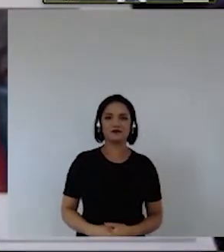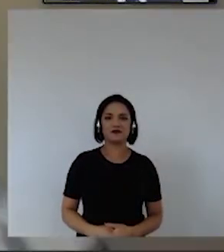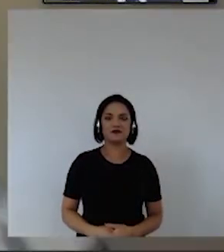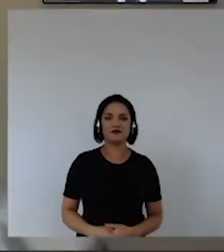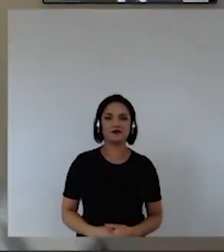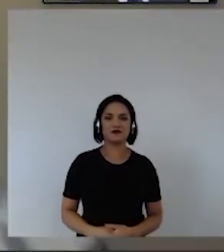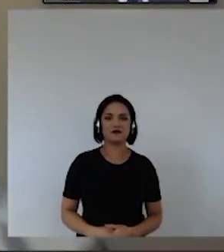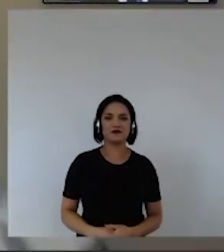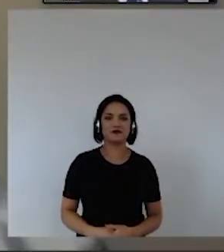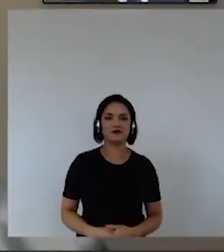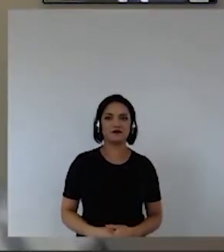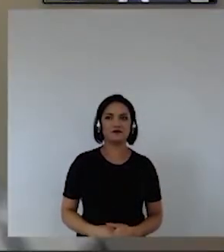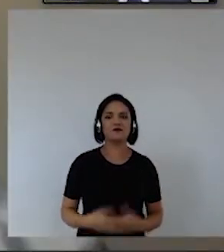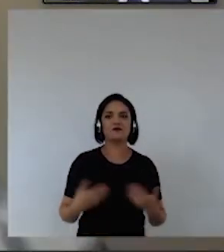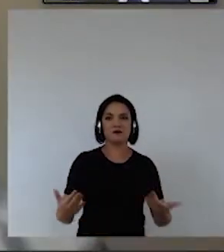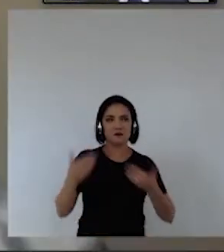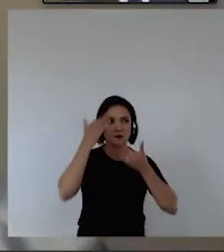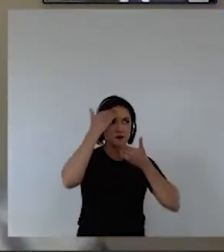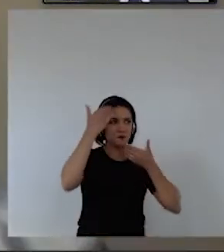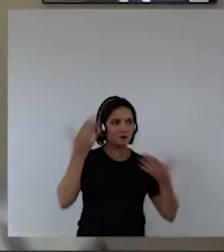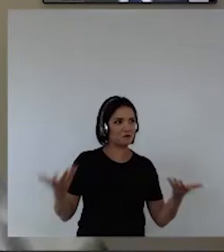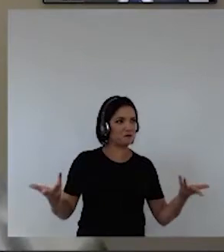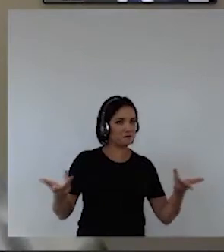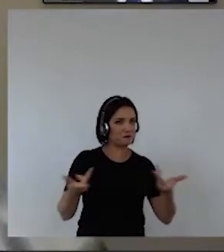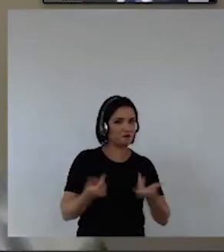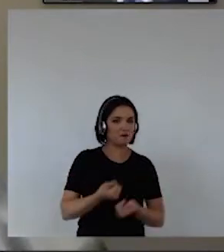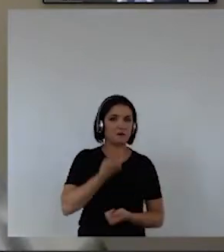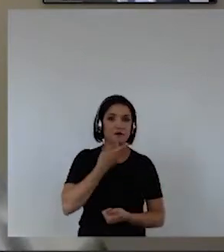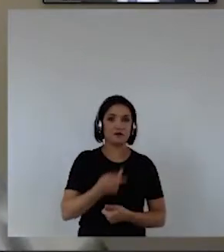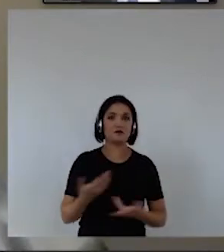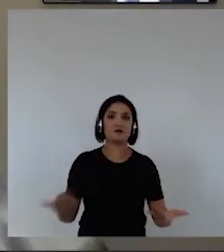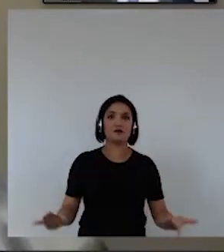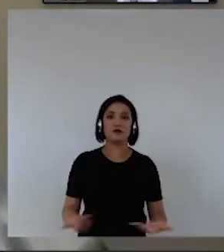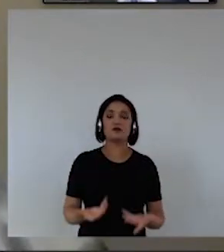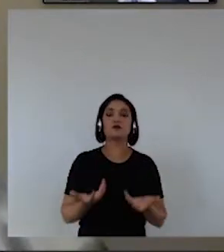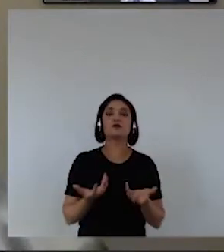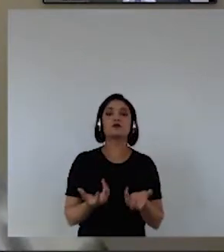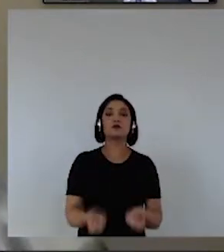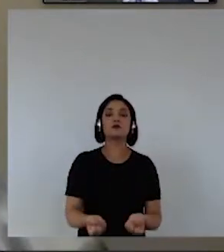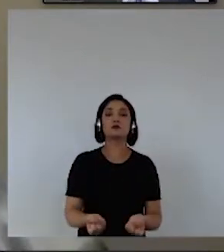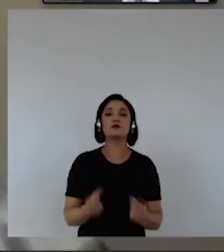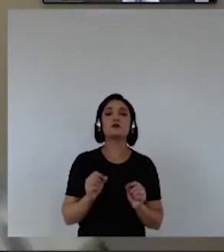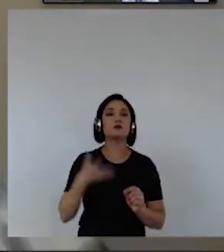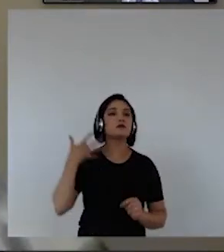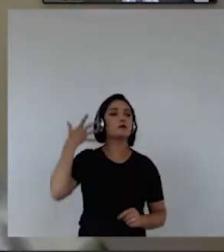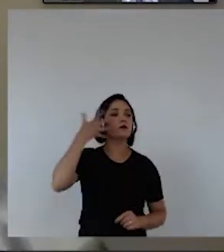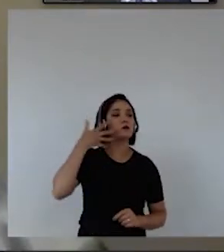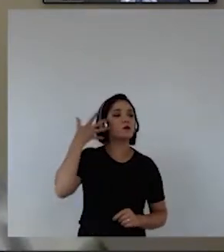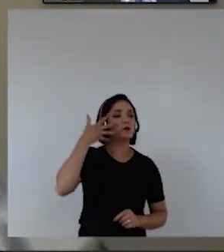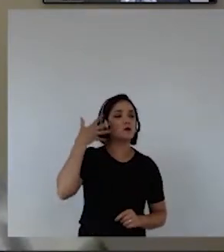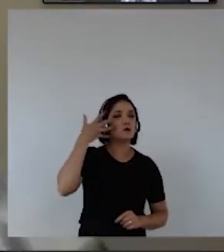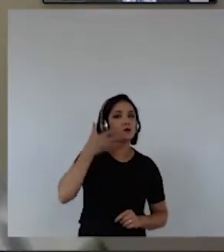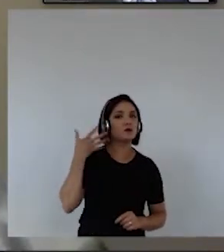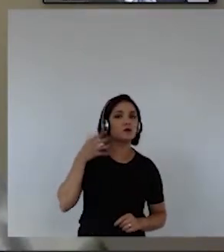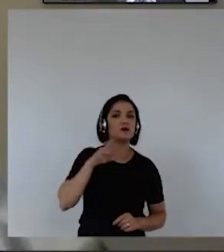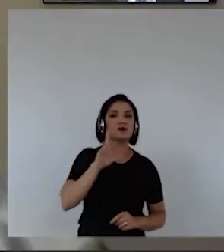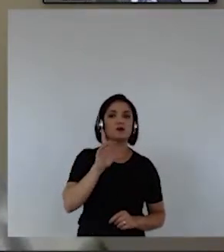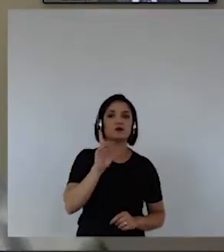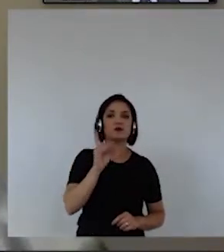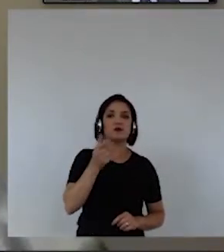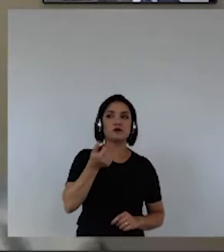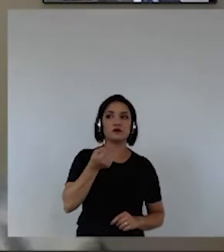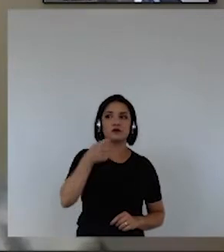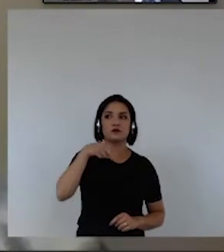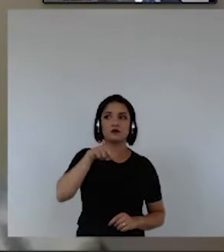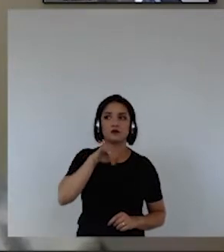Muito bem, excelente mensagem. Passamos agora para o nosso palestrante, Dr. Daniel